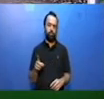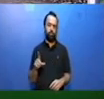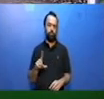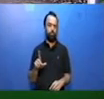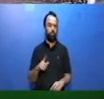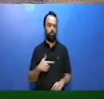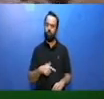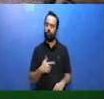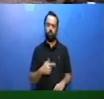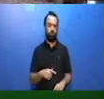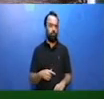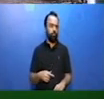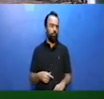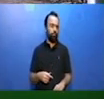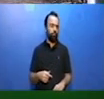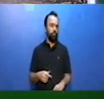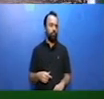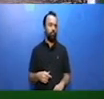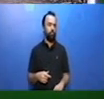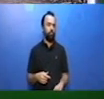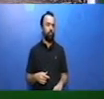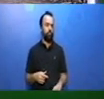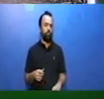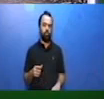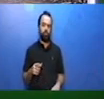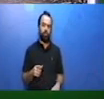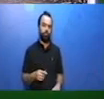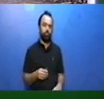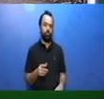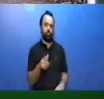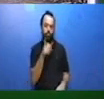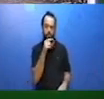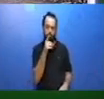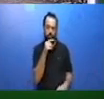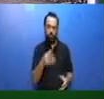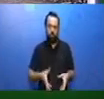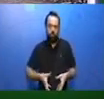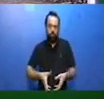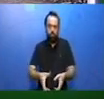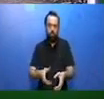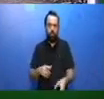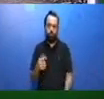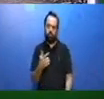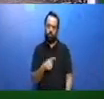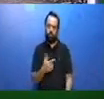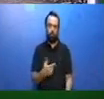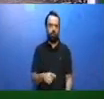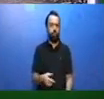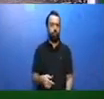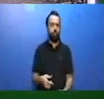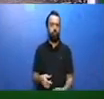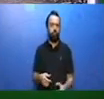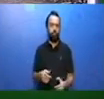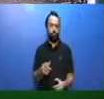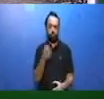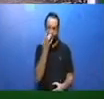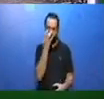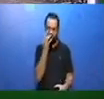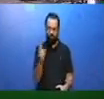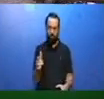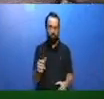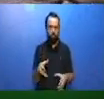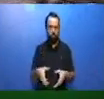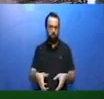tem, não tem. Ó, ele fala que não tem água encanada, nem